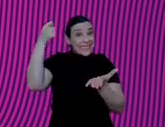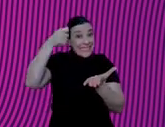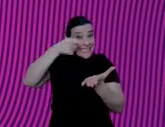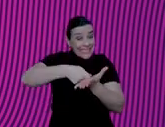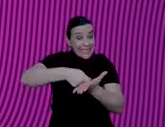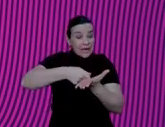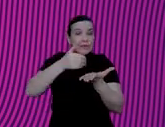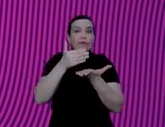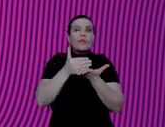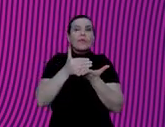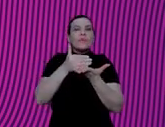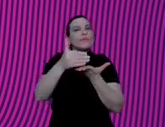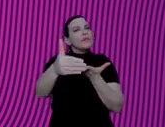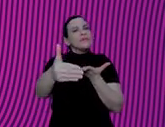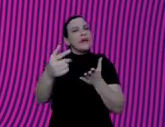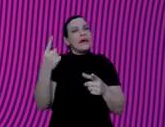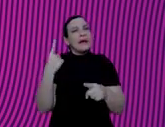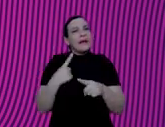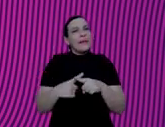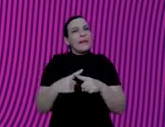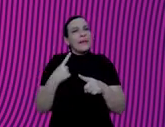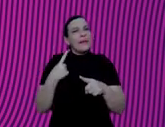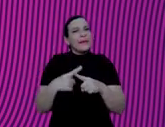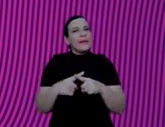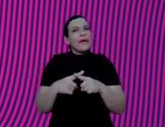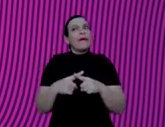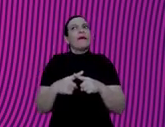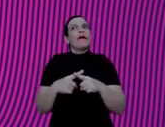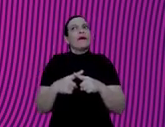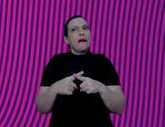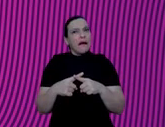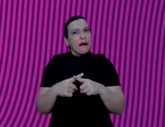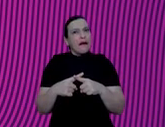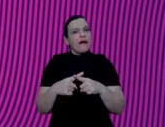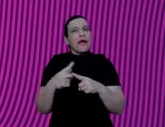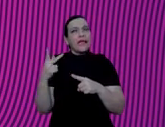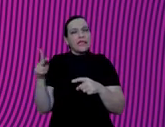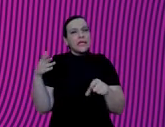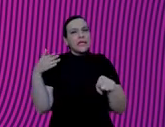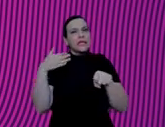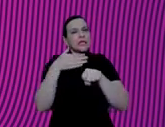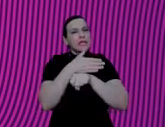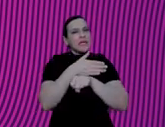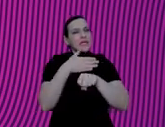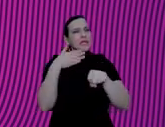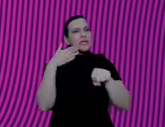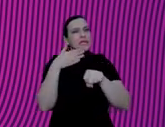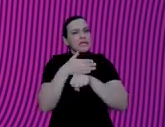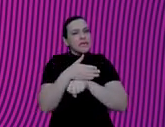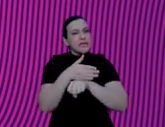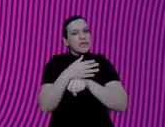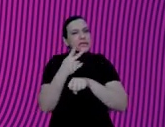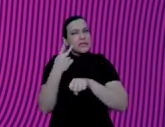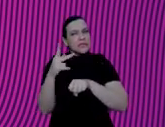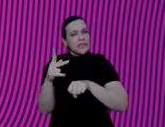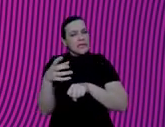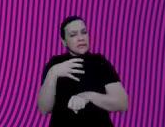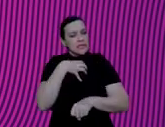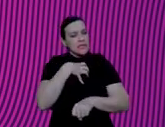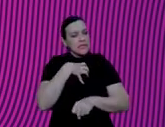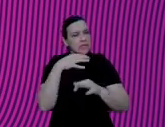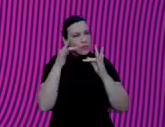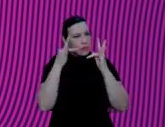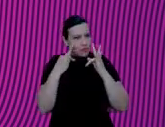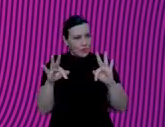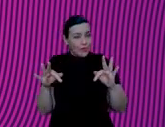é aqui que esse paciente está no sistema de saúde, ou seja, paciente com dor, ele encontra, como o Leon muito bem